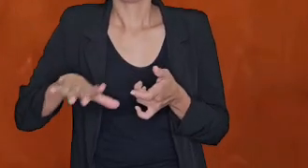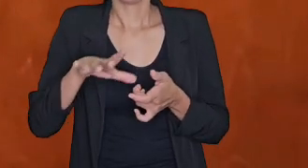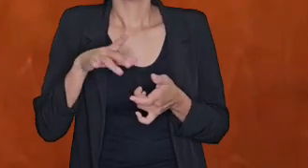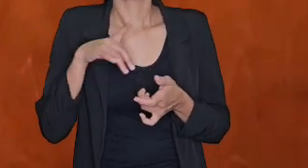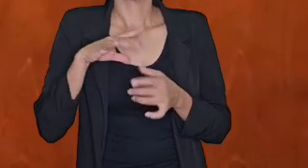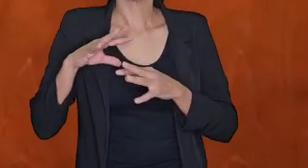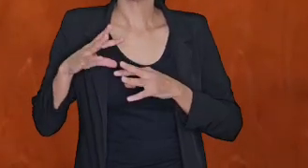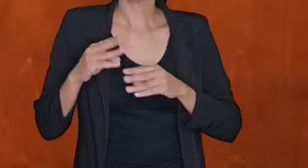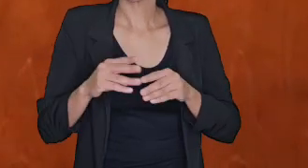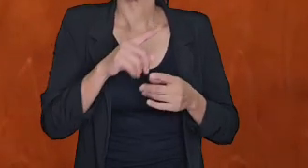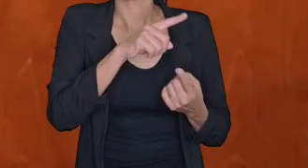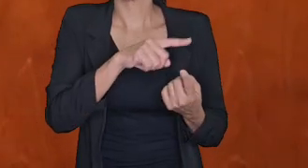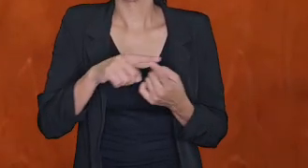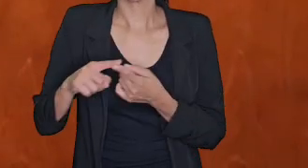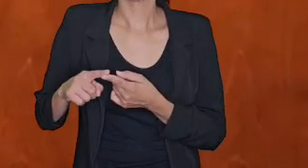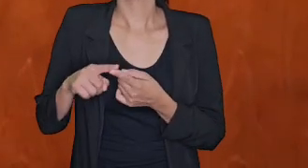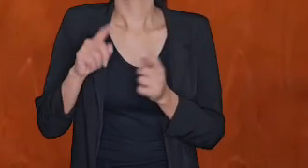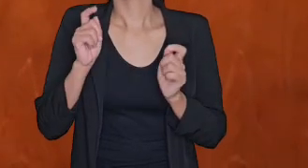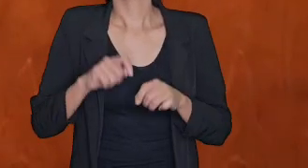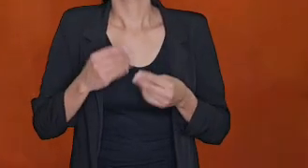de todas as